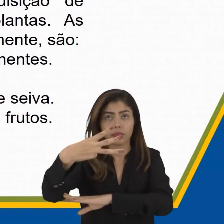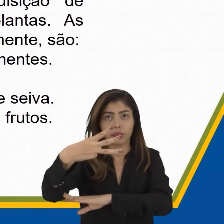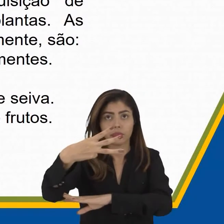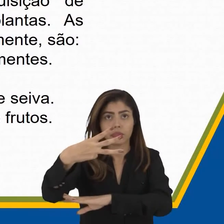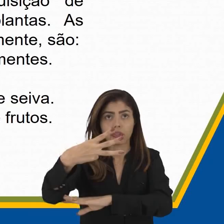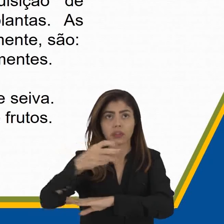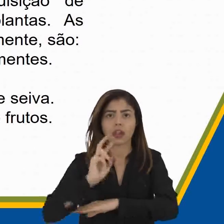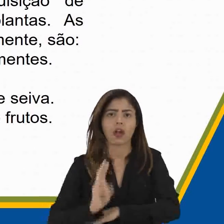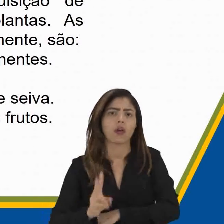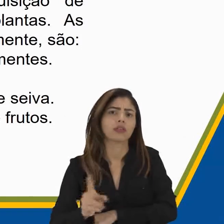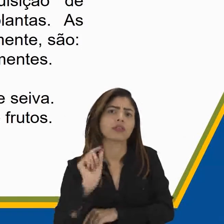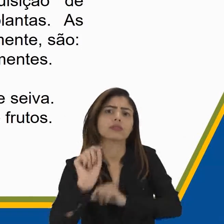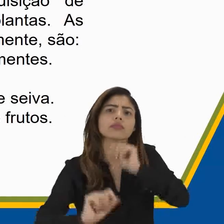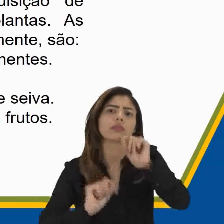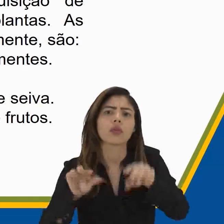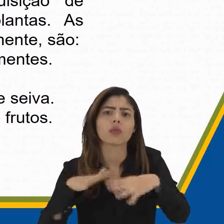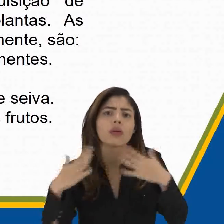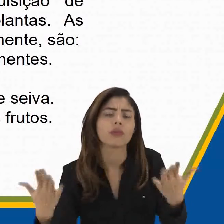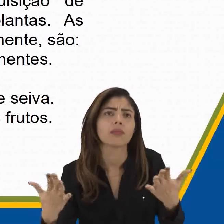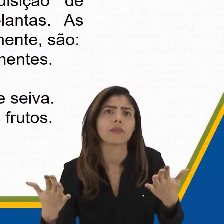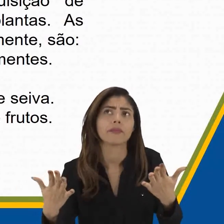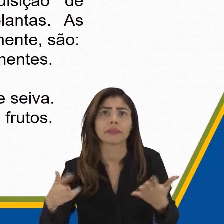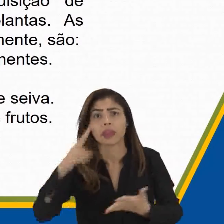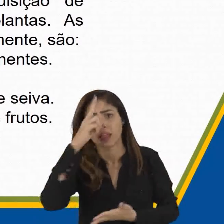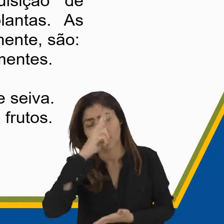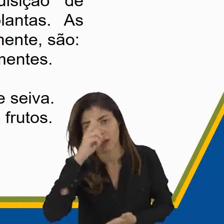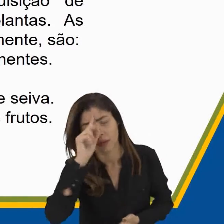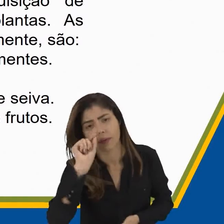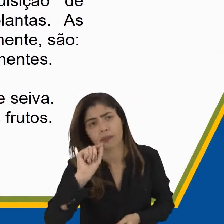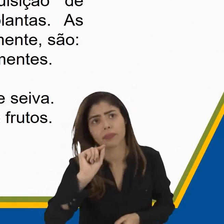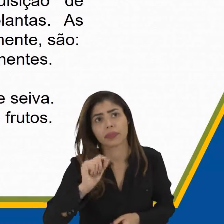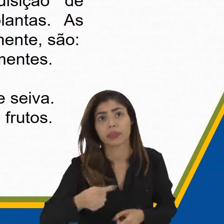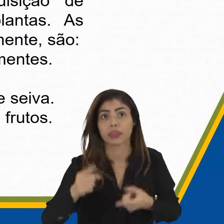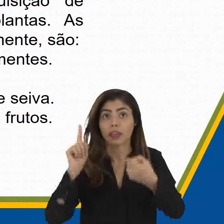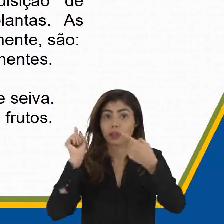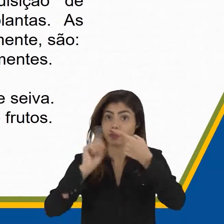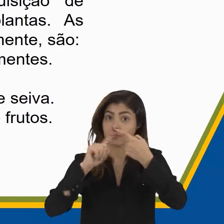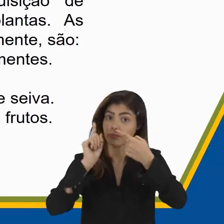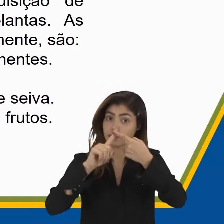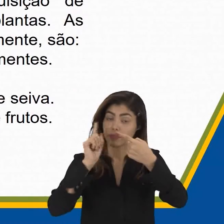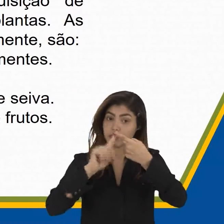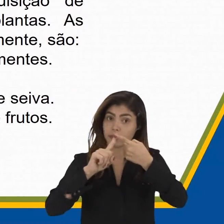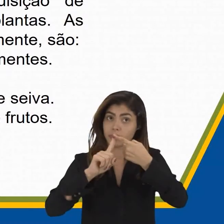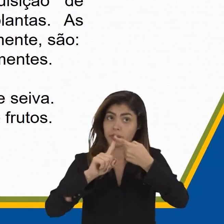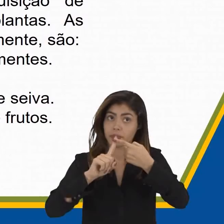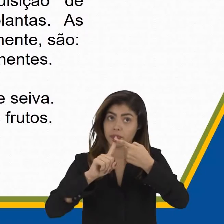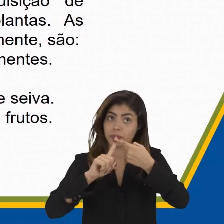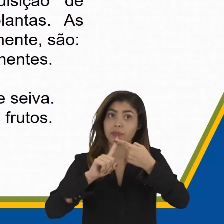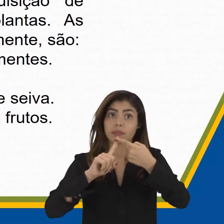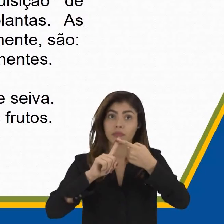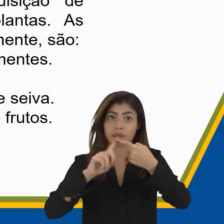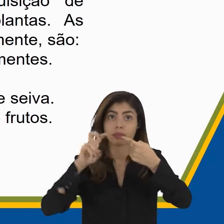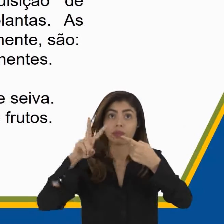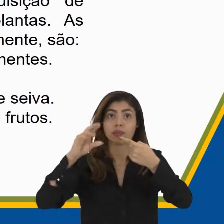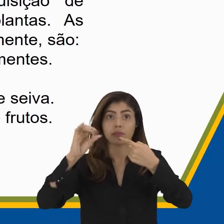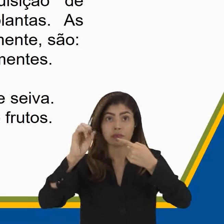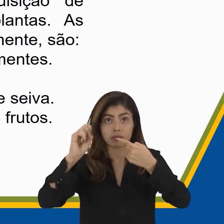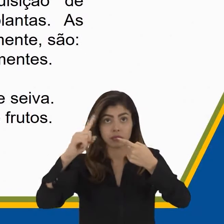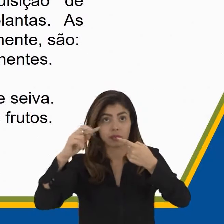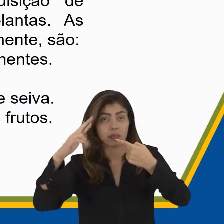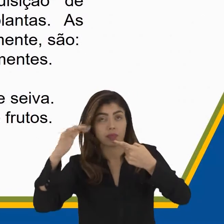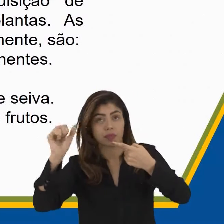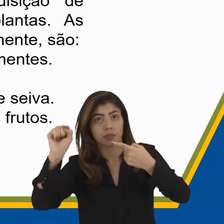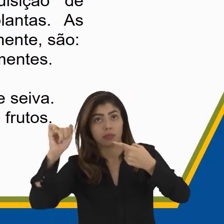seiva. Segunda estrutura, semente. E a última estrutura, né, as mais evoluídas, flores e fruto. Então a